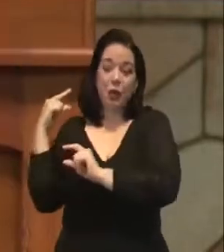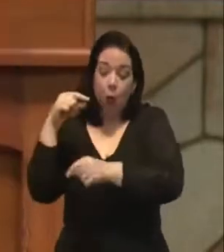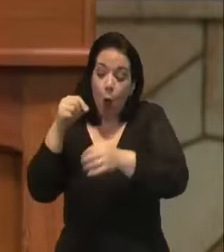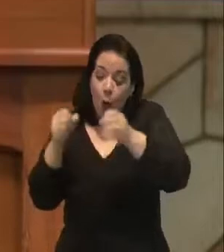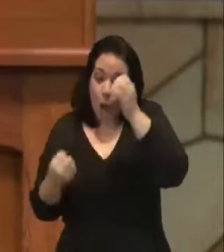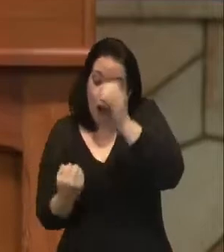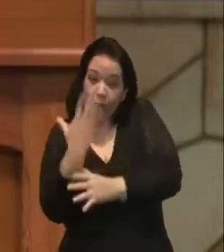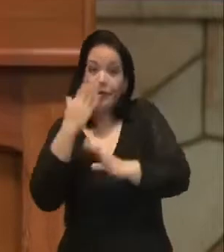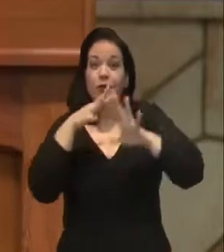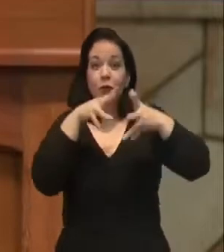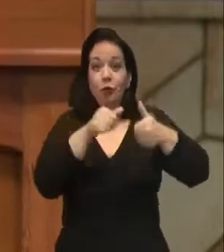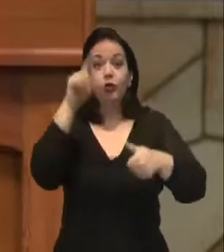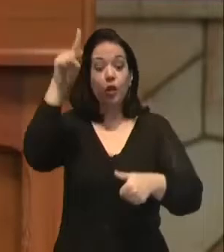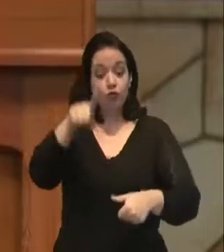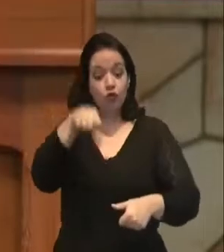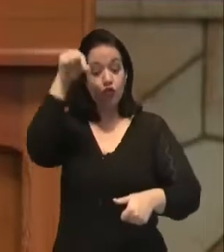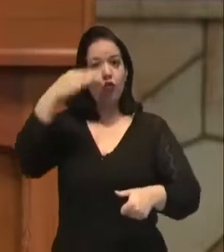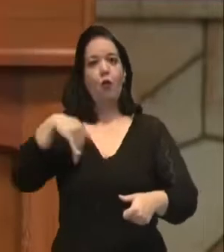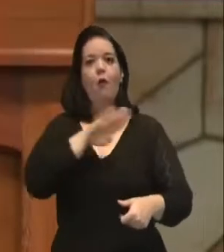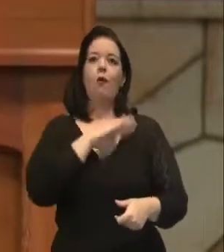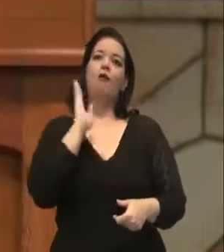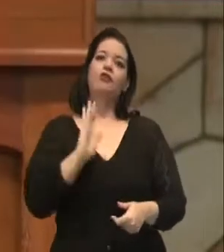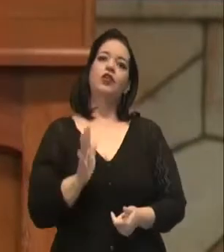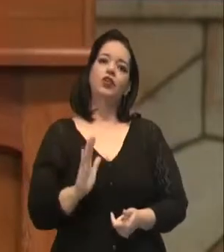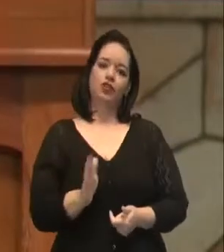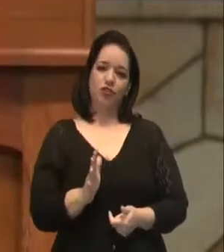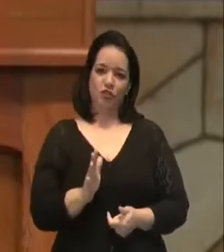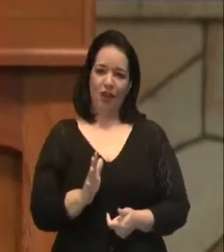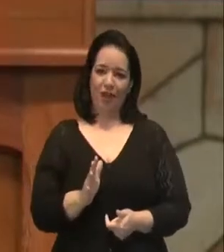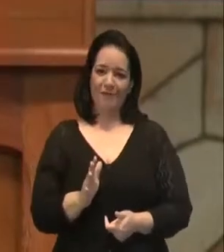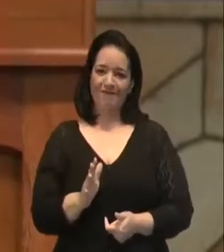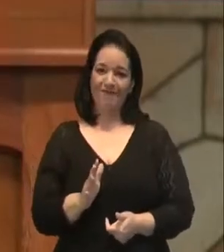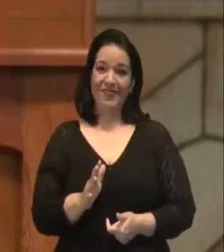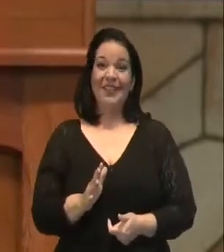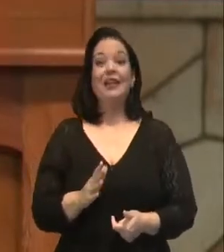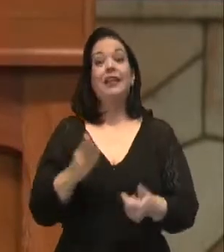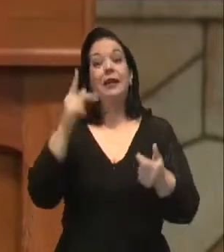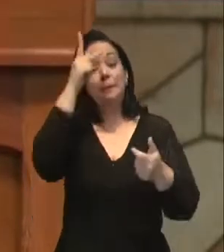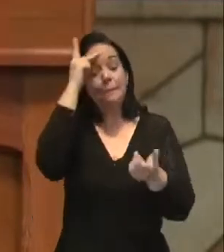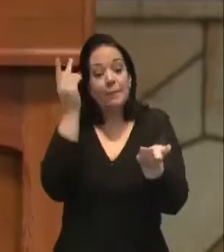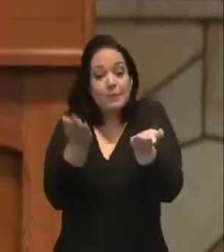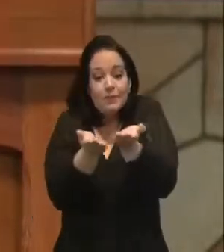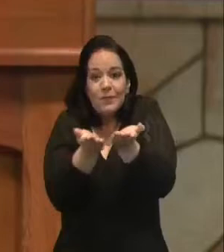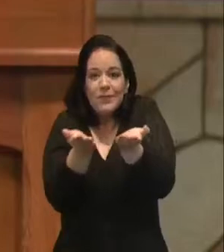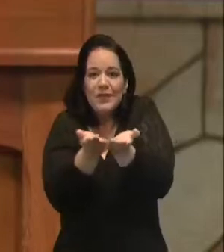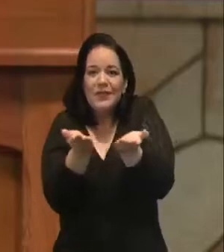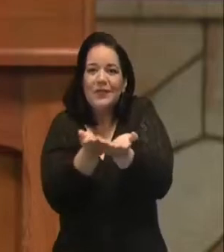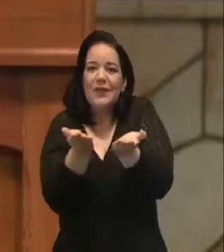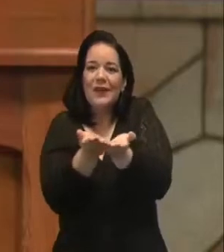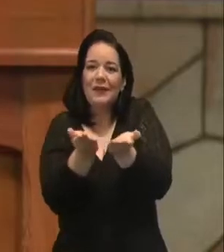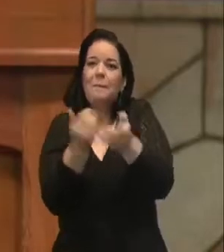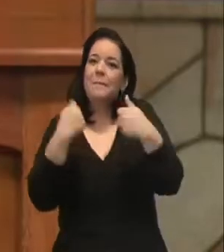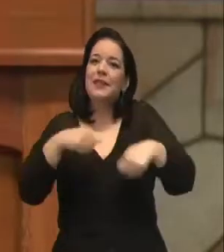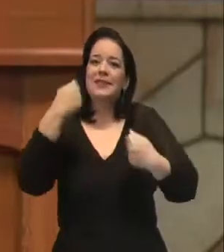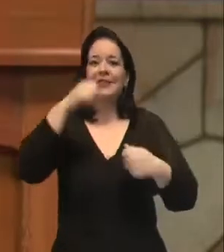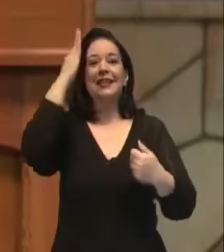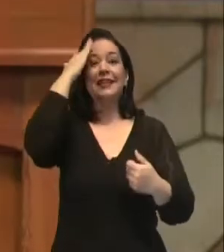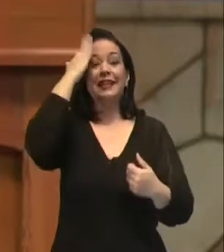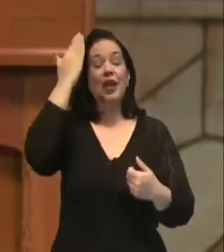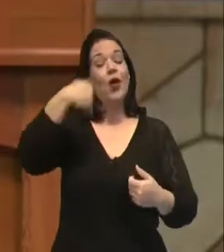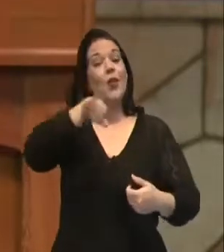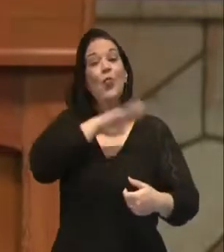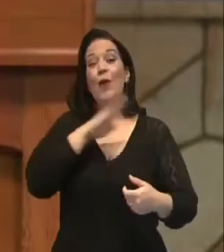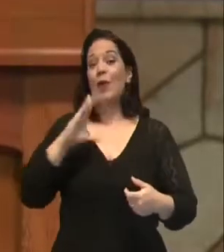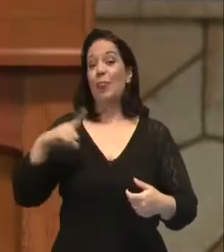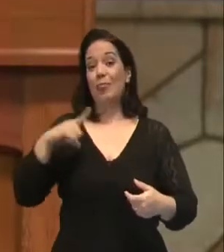fomos escolhidos. O presente do crente é a reflexão que Paulo faz na pessoa de Jesus. Nele nós recebemos